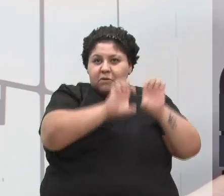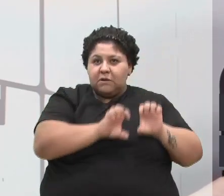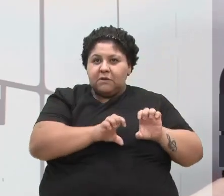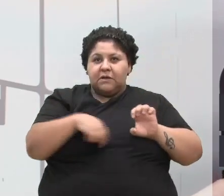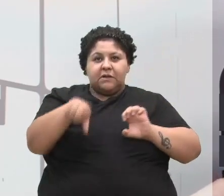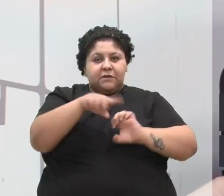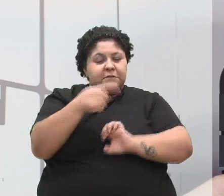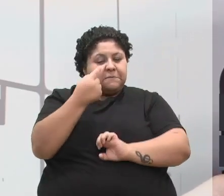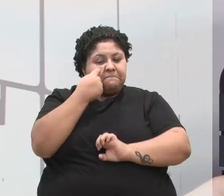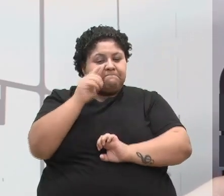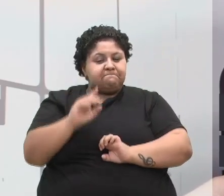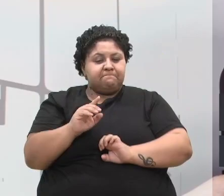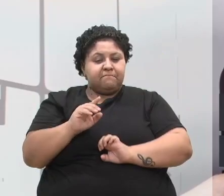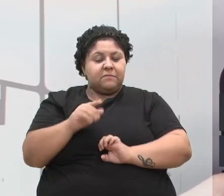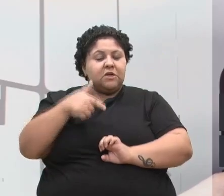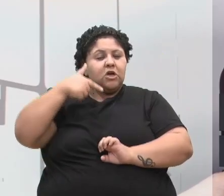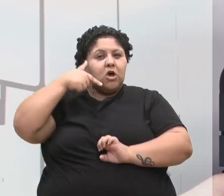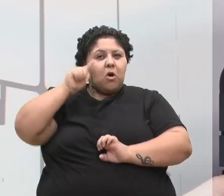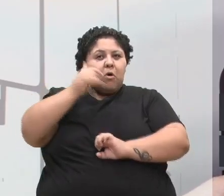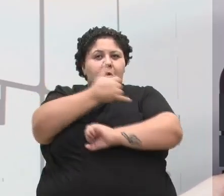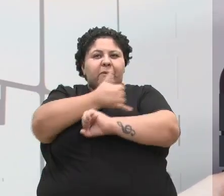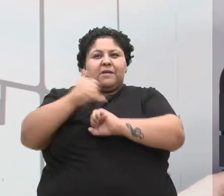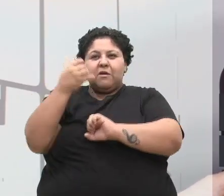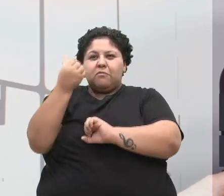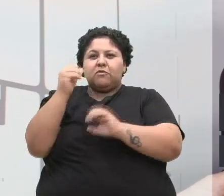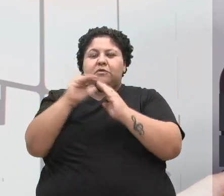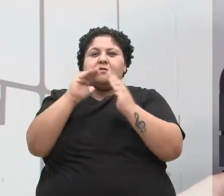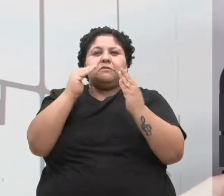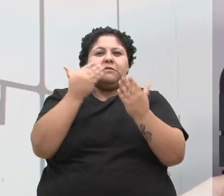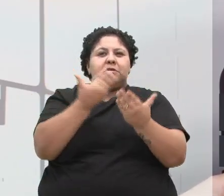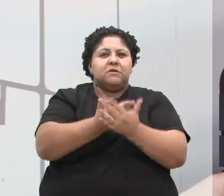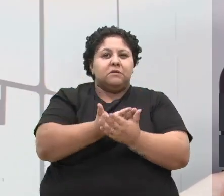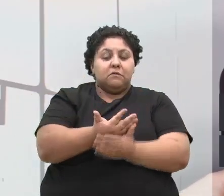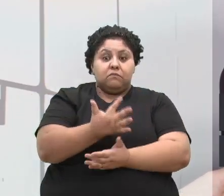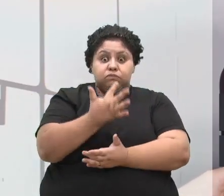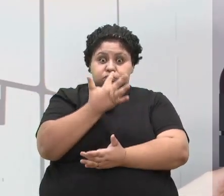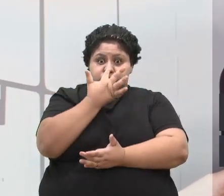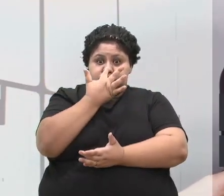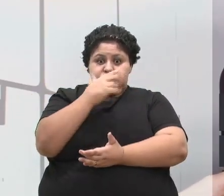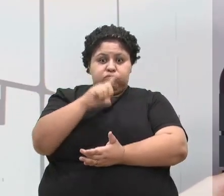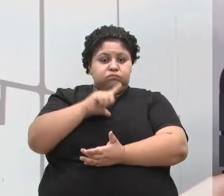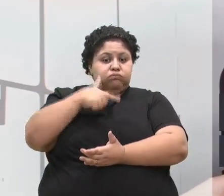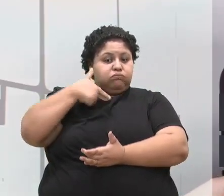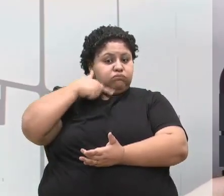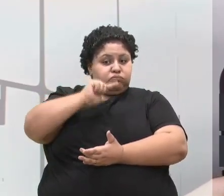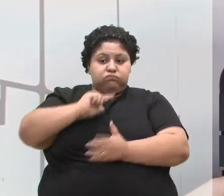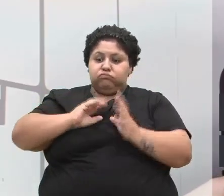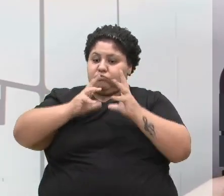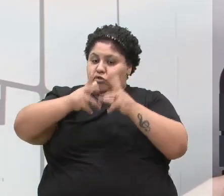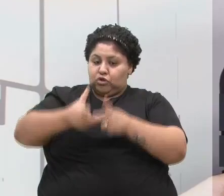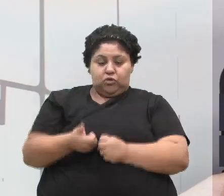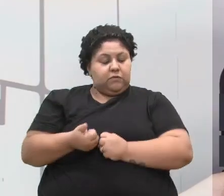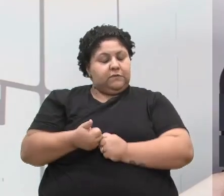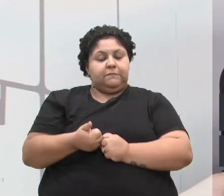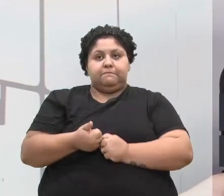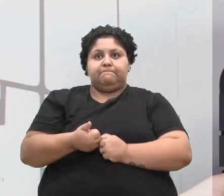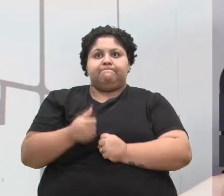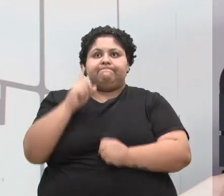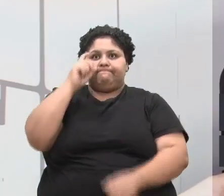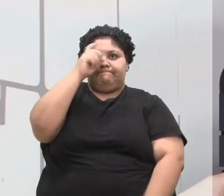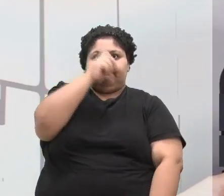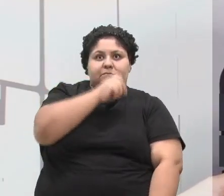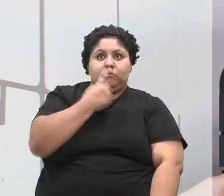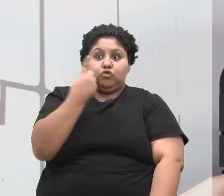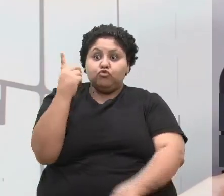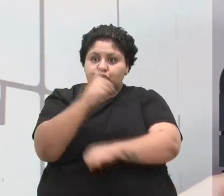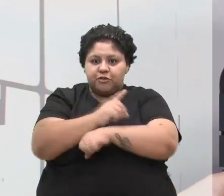não vê isso. Ontem eu passei por 6 escolas, mas acabei me surpreendendo porque não consegui passar em todas, É difícil num dia